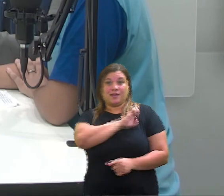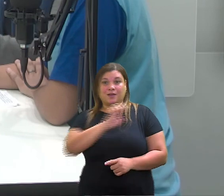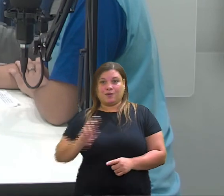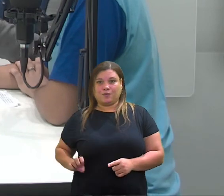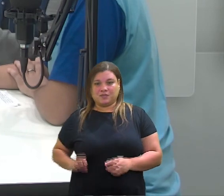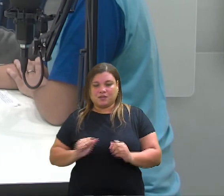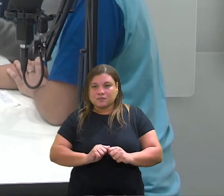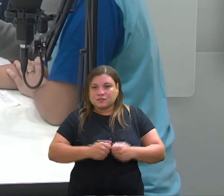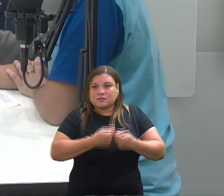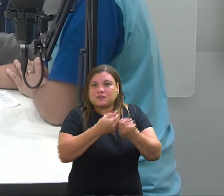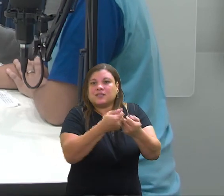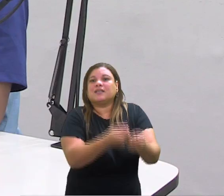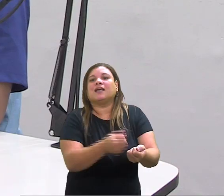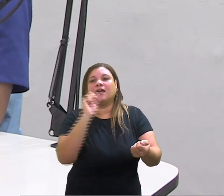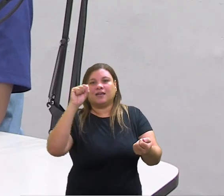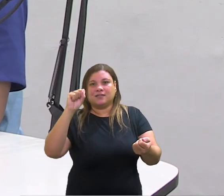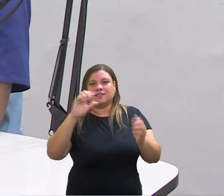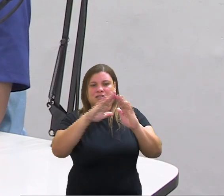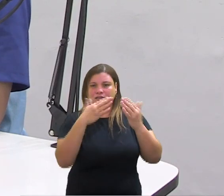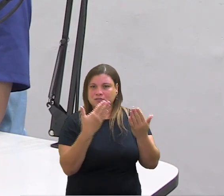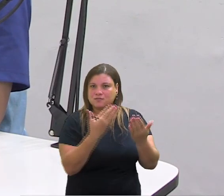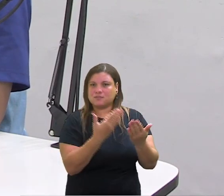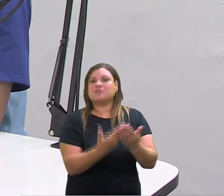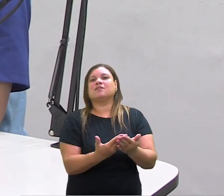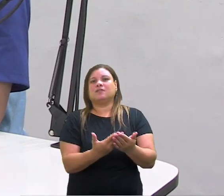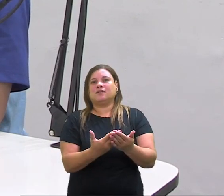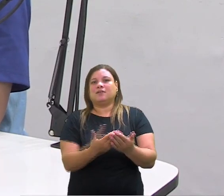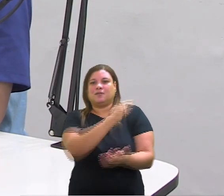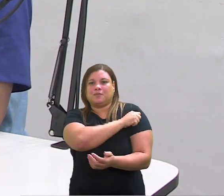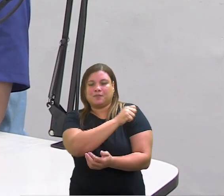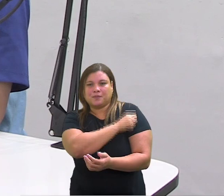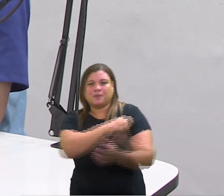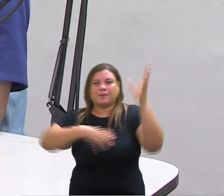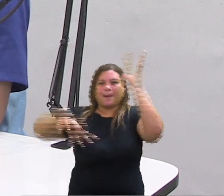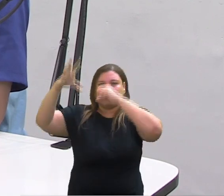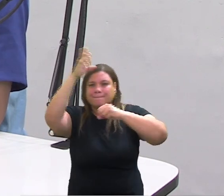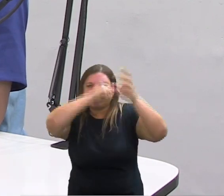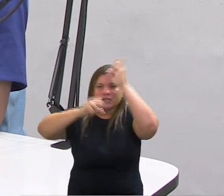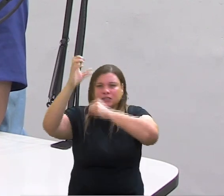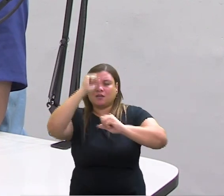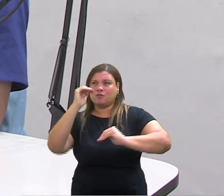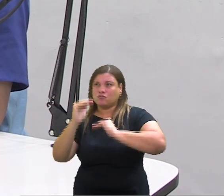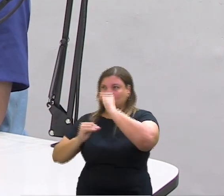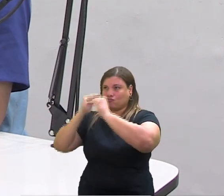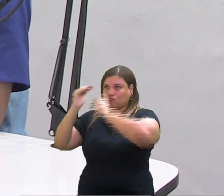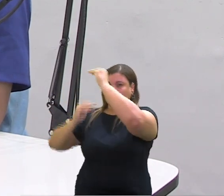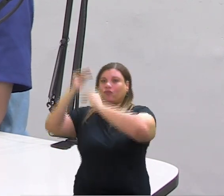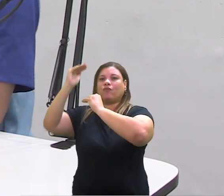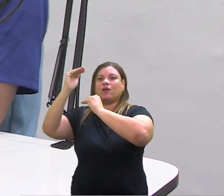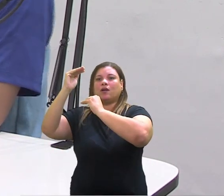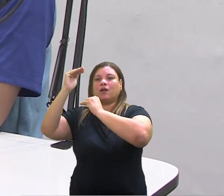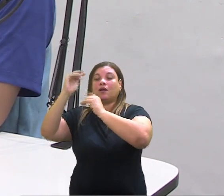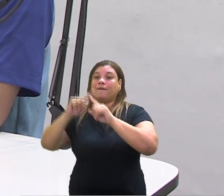ambiente escolar para que ele seja, que possa adquirir um conhecimento